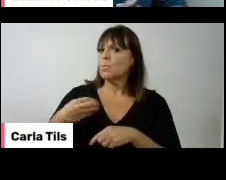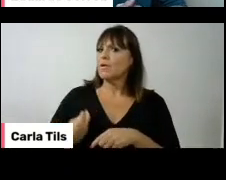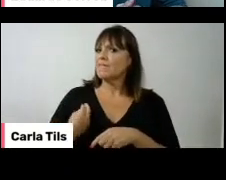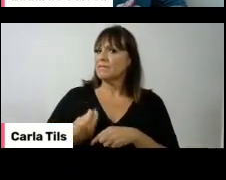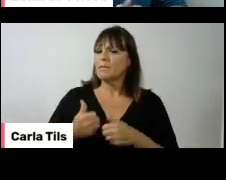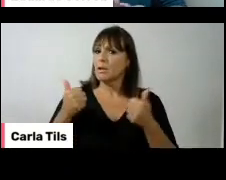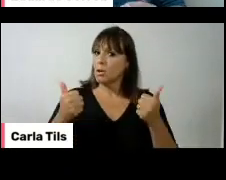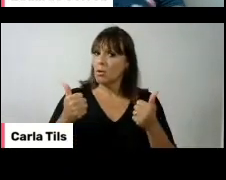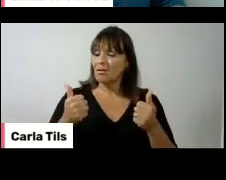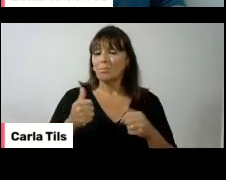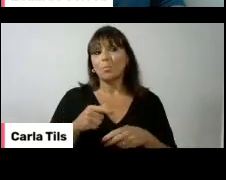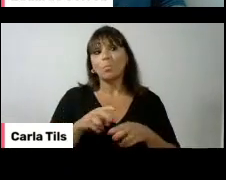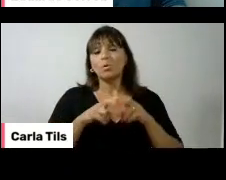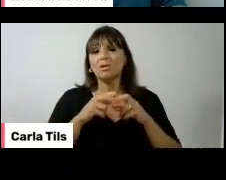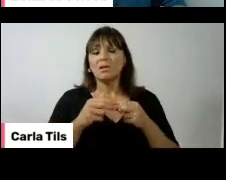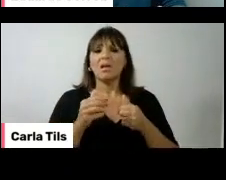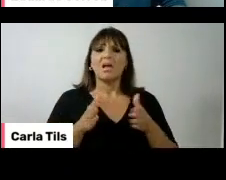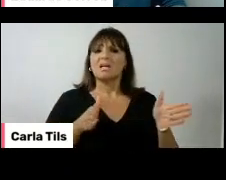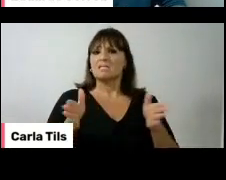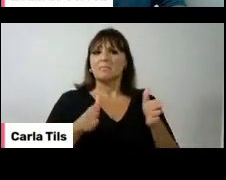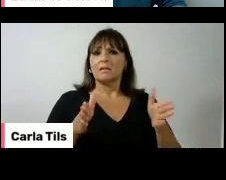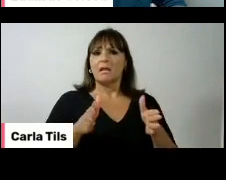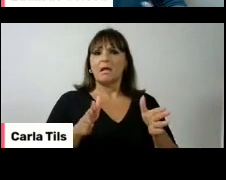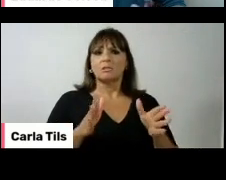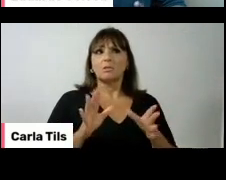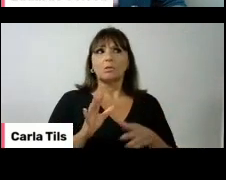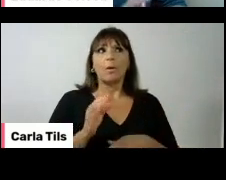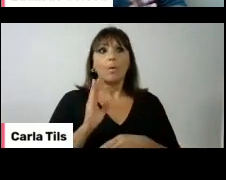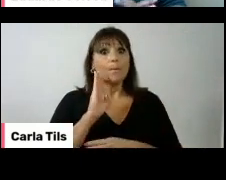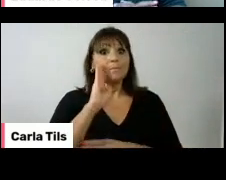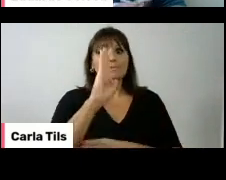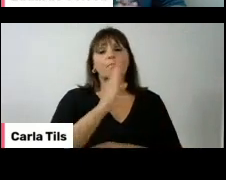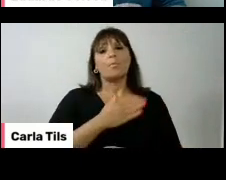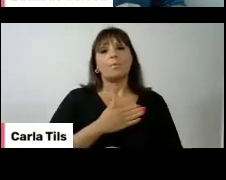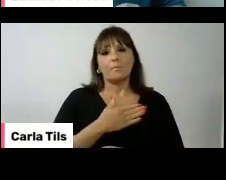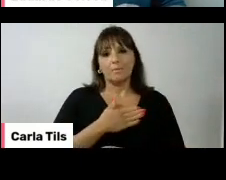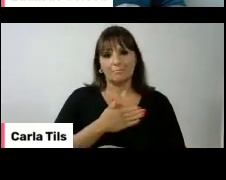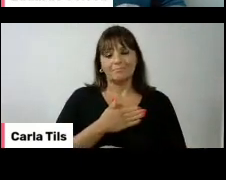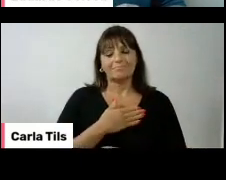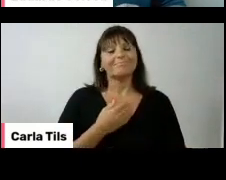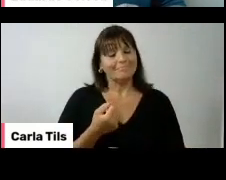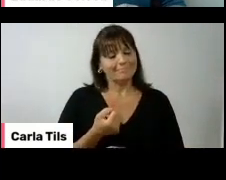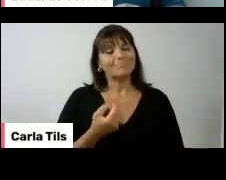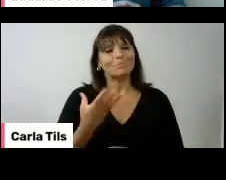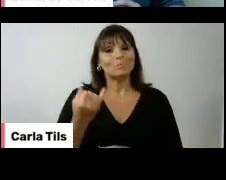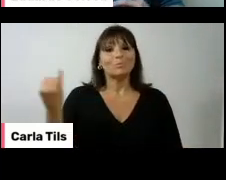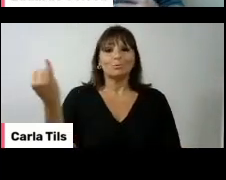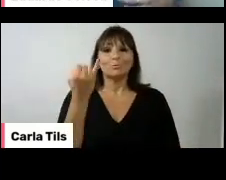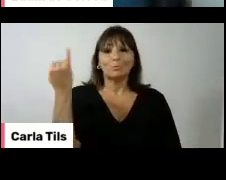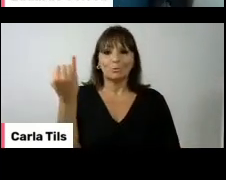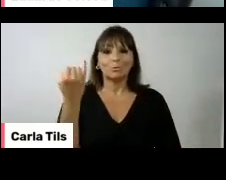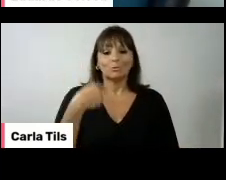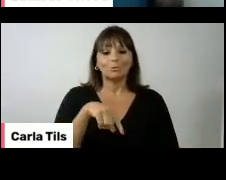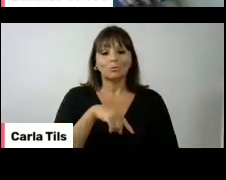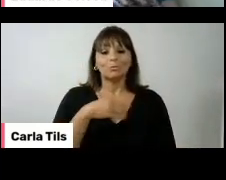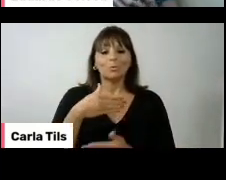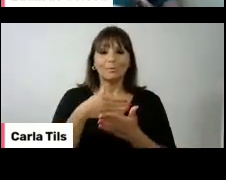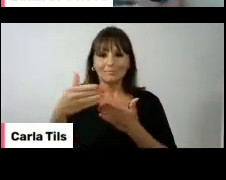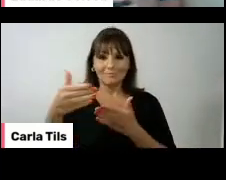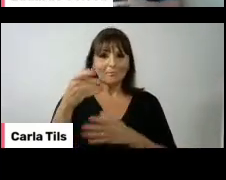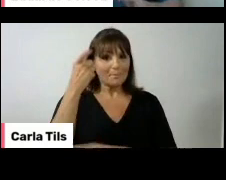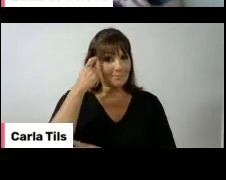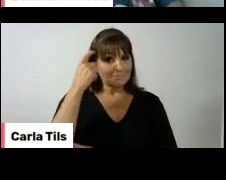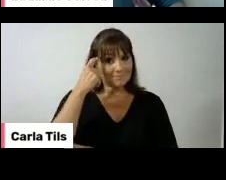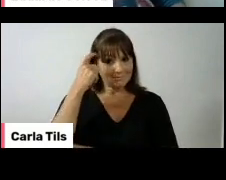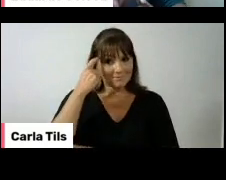mim, mas ser adicional? É muito importante que a gente comece a pensar nisso. Porque nós começamos então a